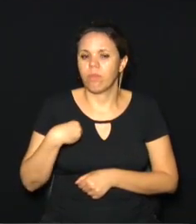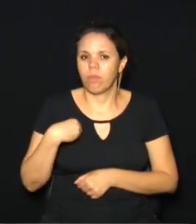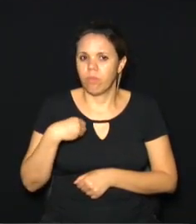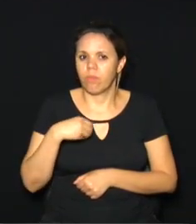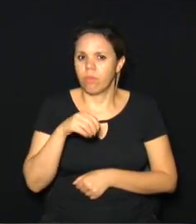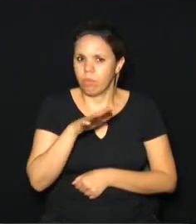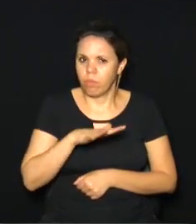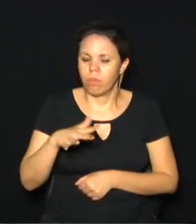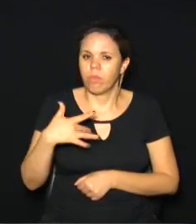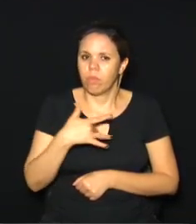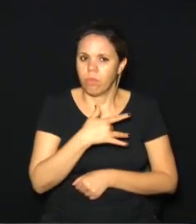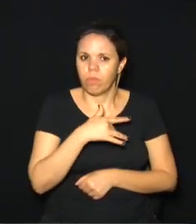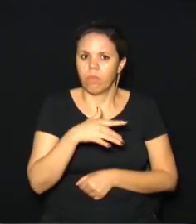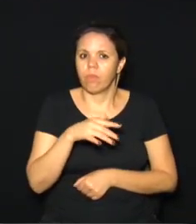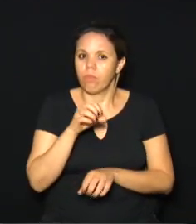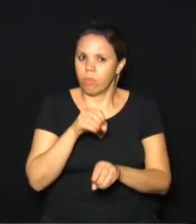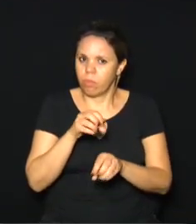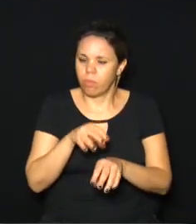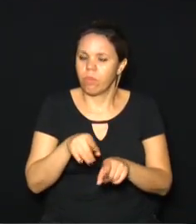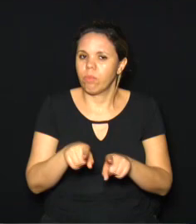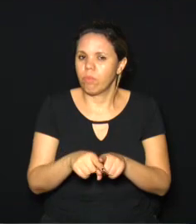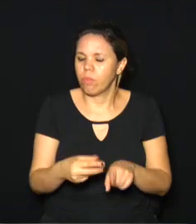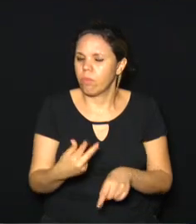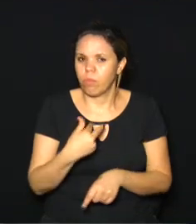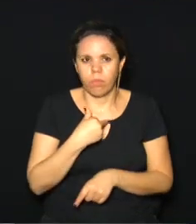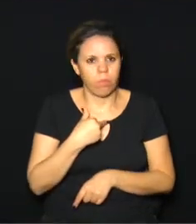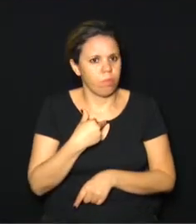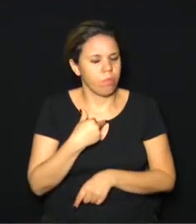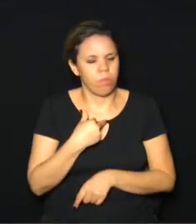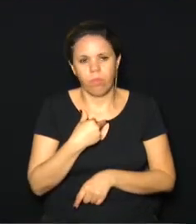de saúde, que não podem, da área de educação, que não podem, né,